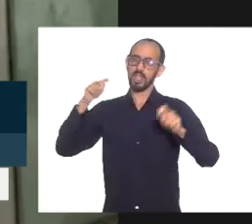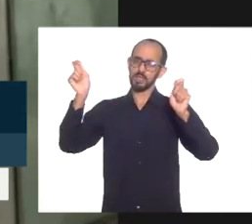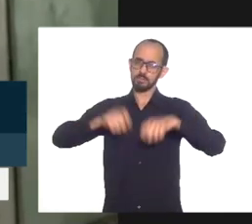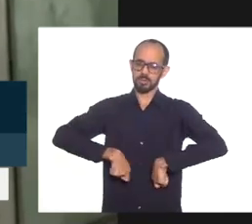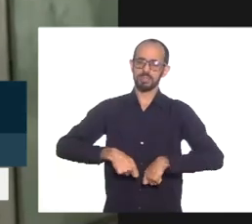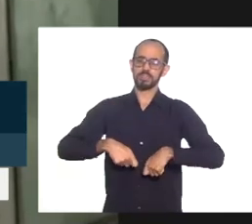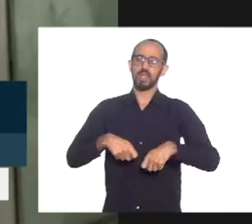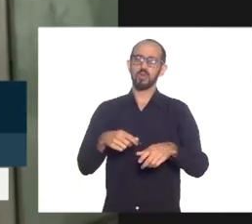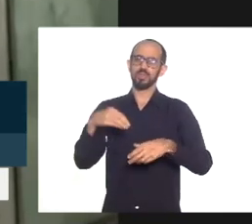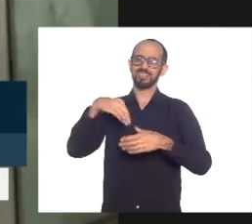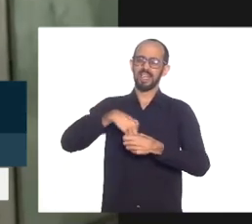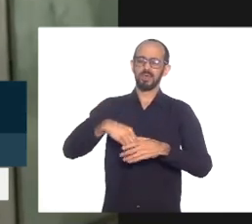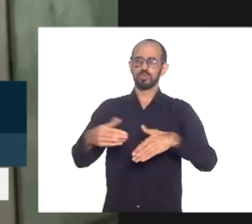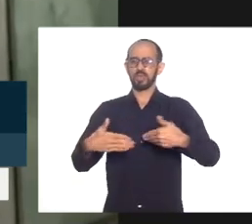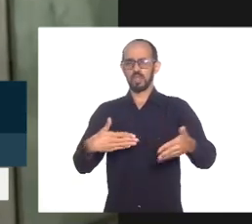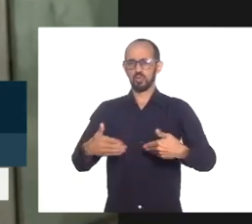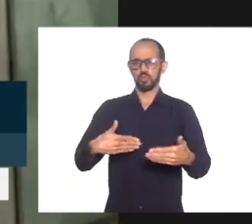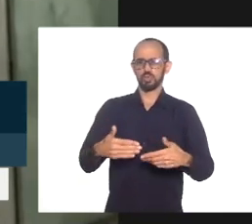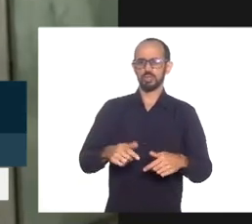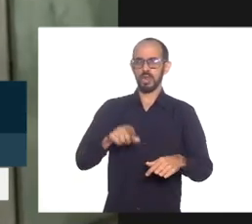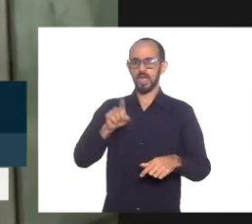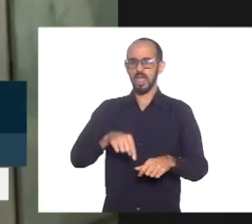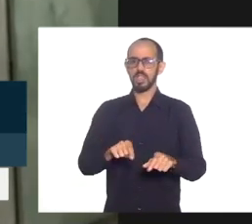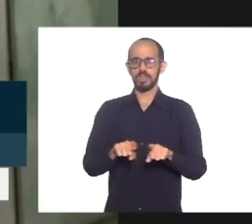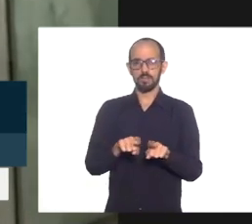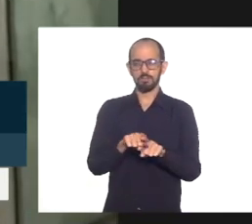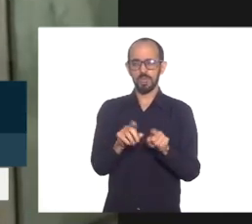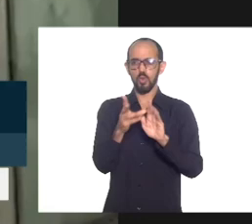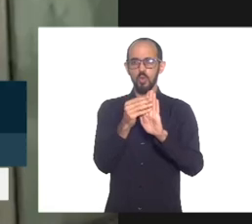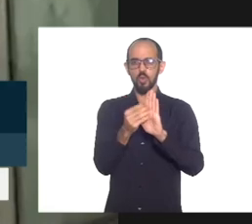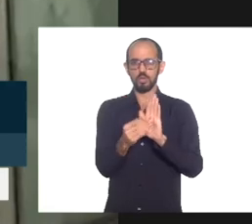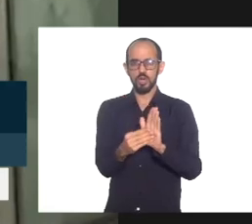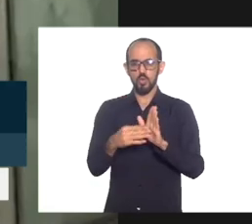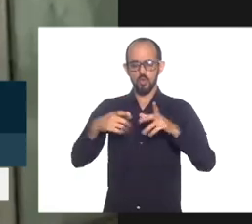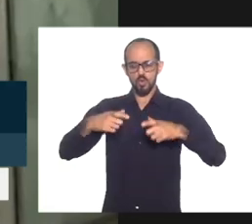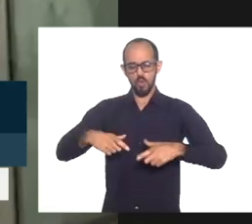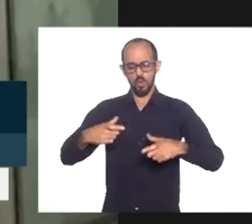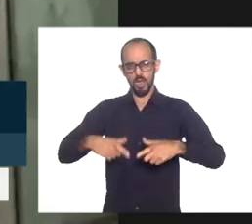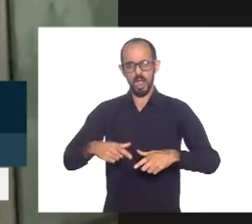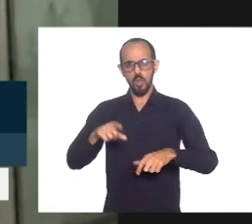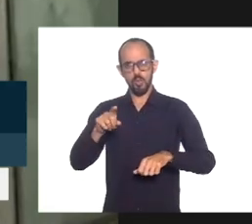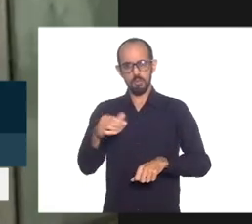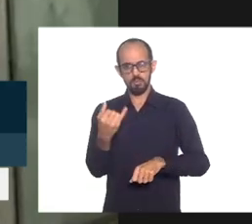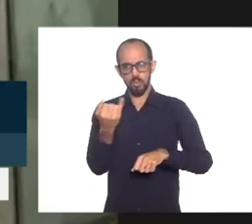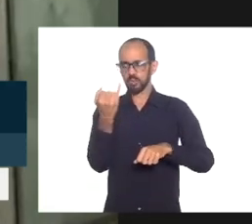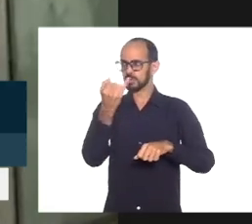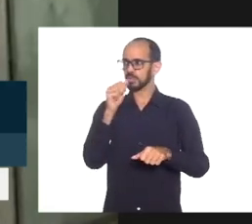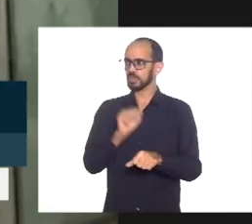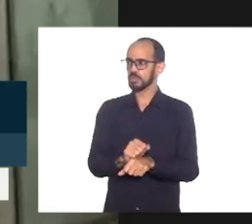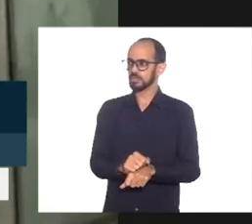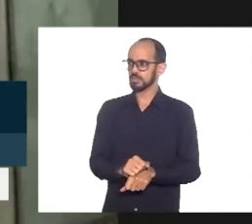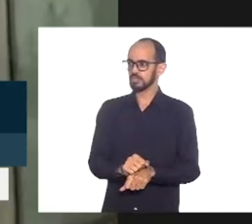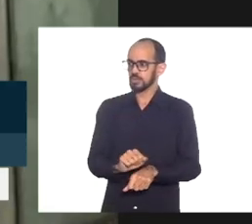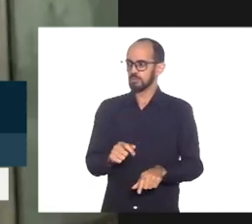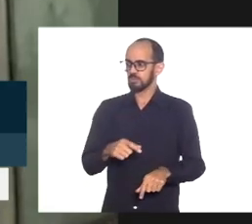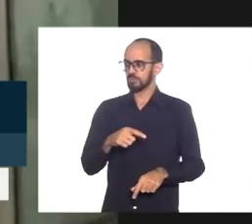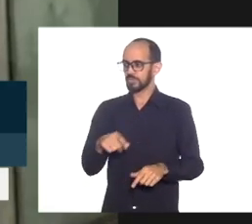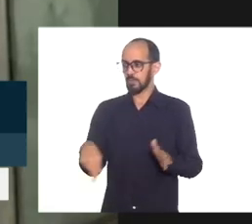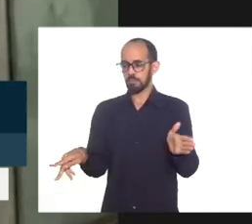marítima, né? A questão do conteúdo local, essa discussão, ela é fundamental. A